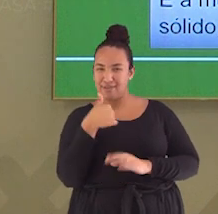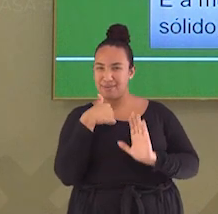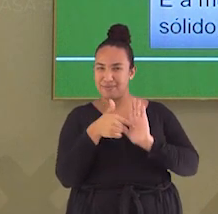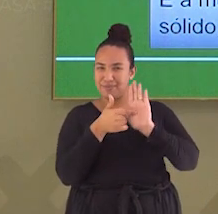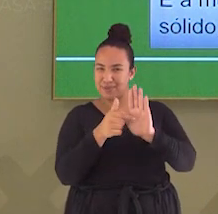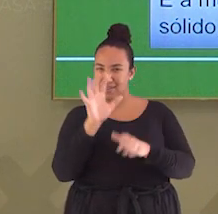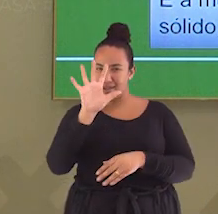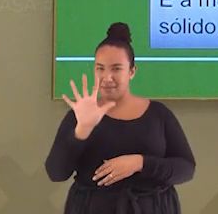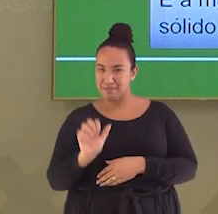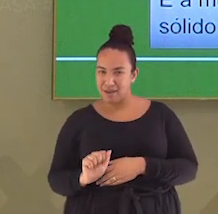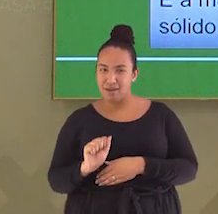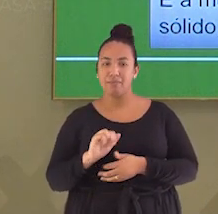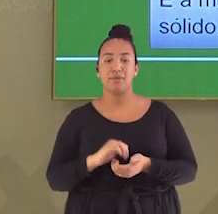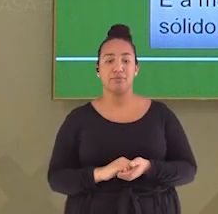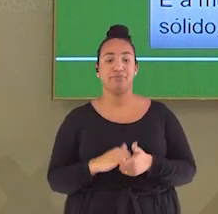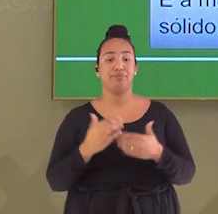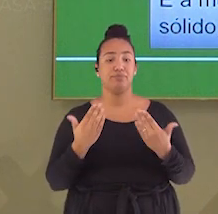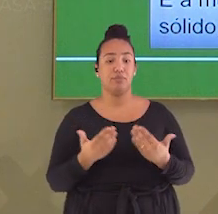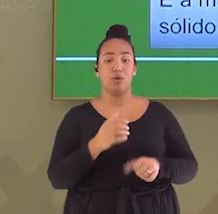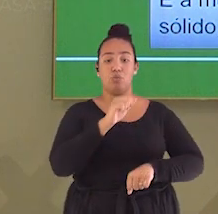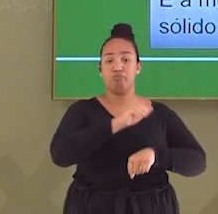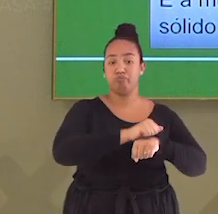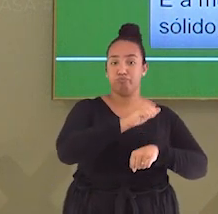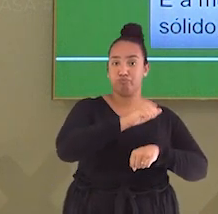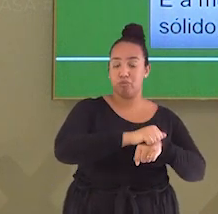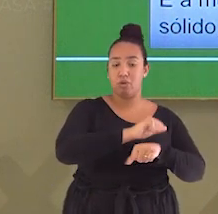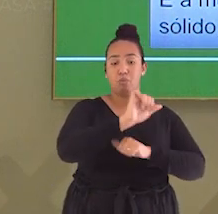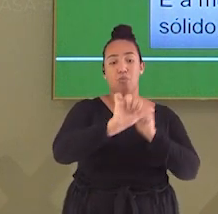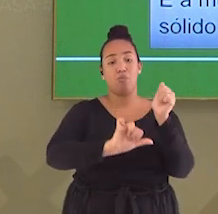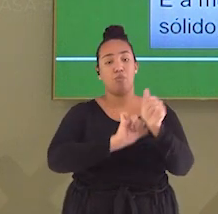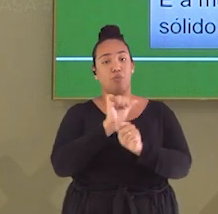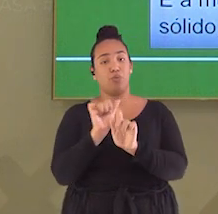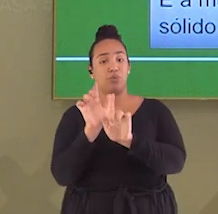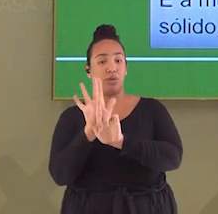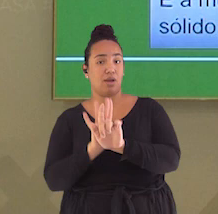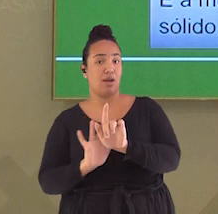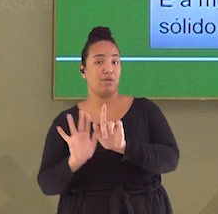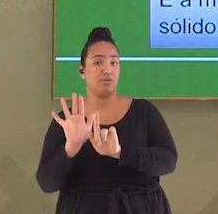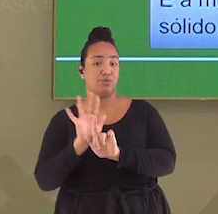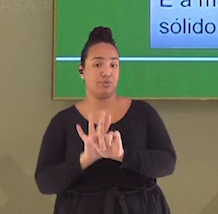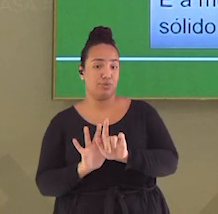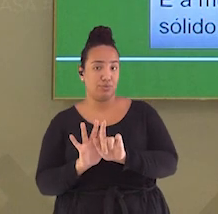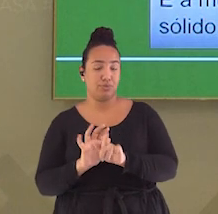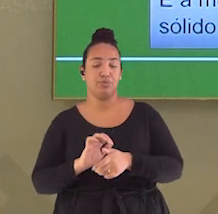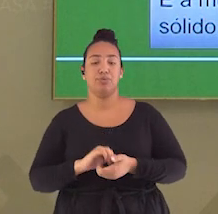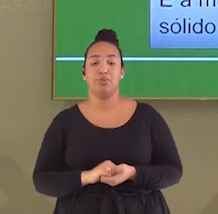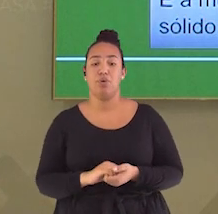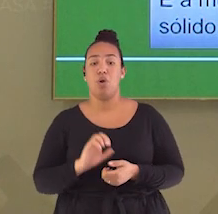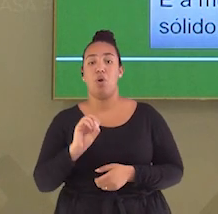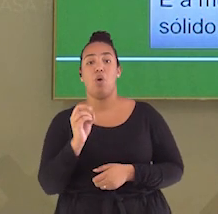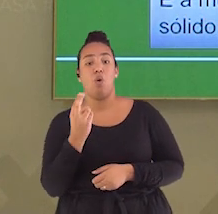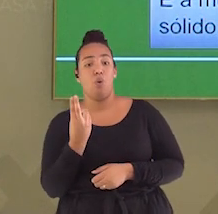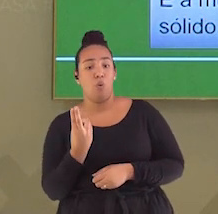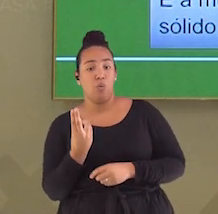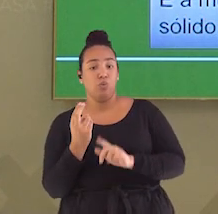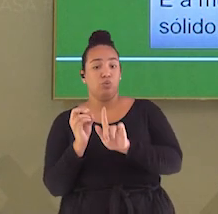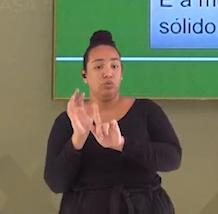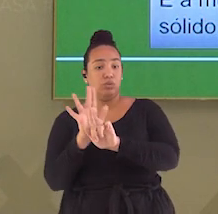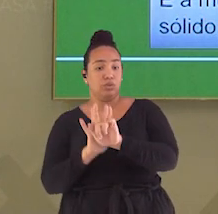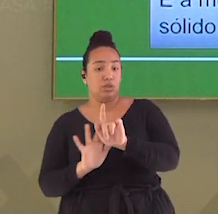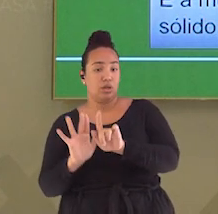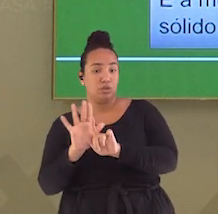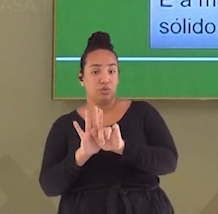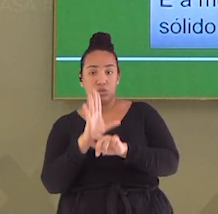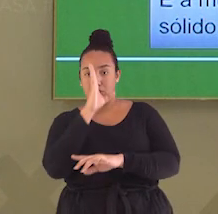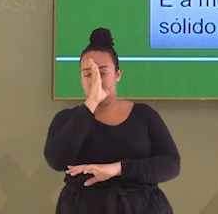mostrei? Então, é a mudança do estado sólido diretamente para o estado gasoso ou do gasoso